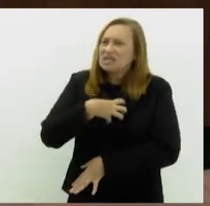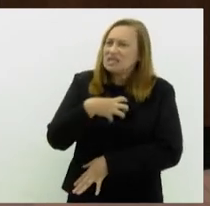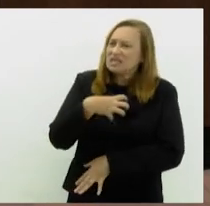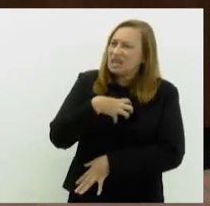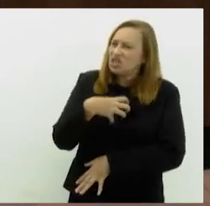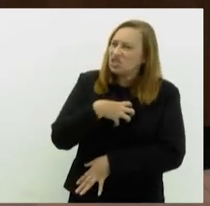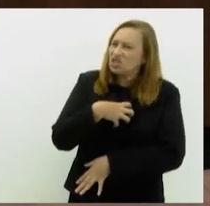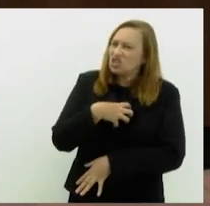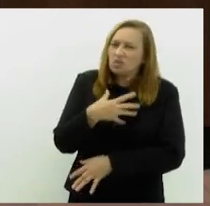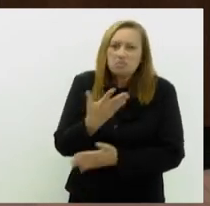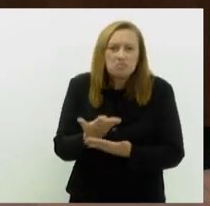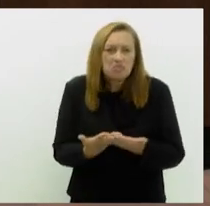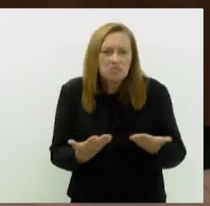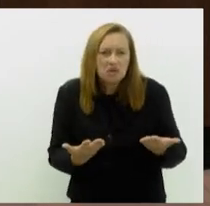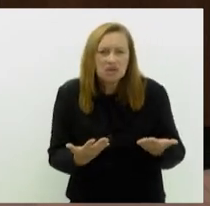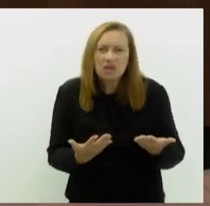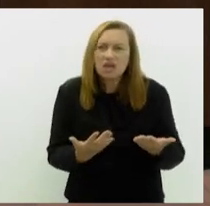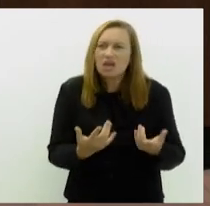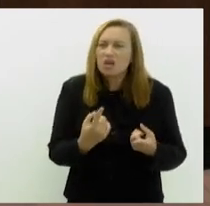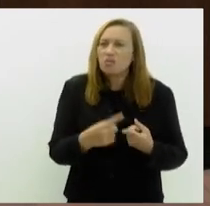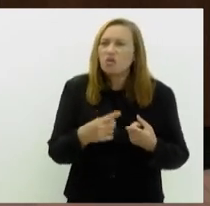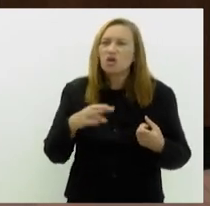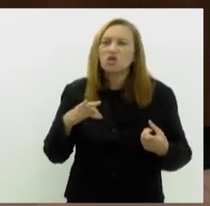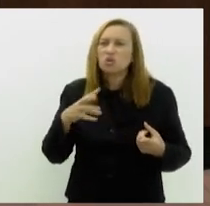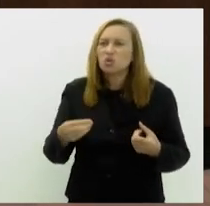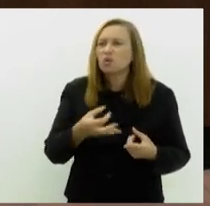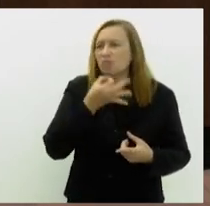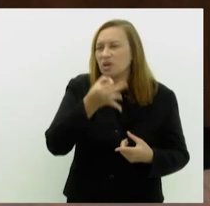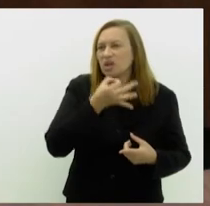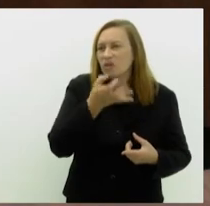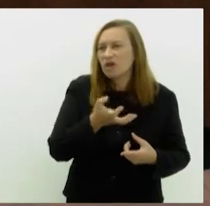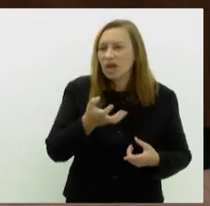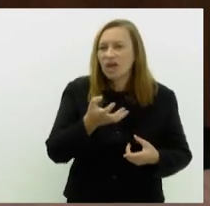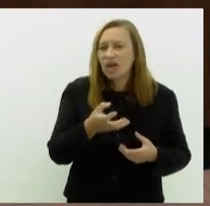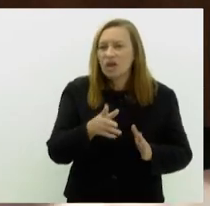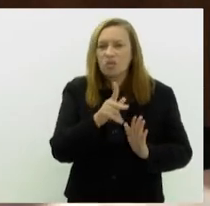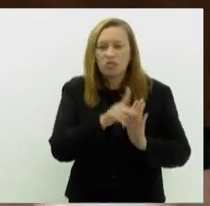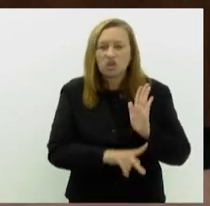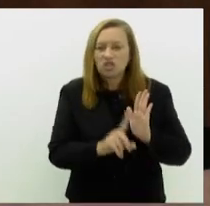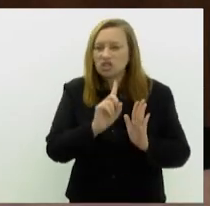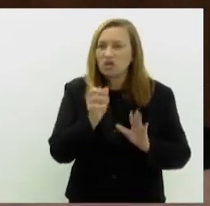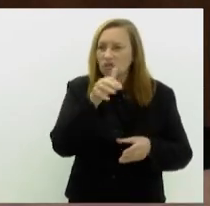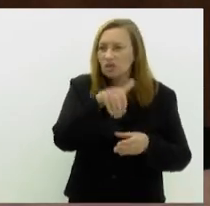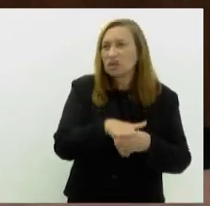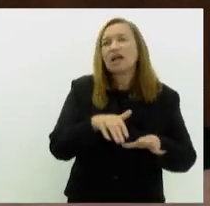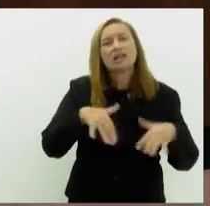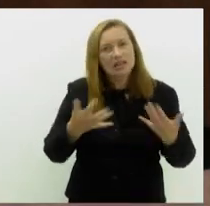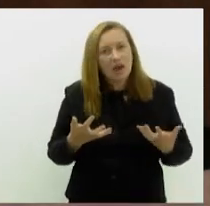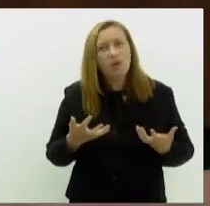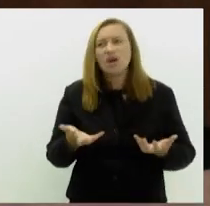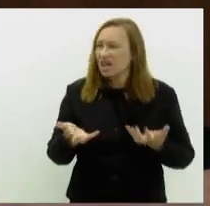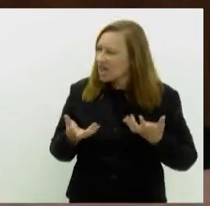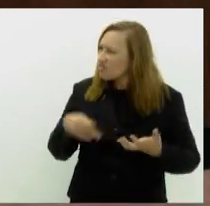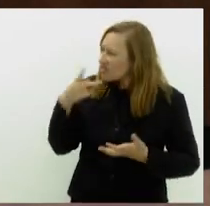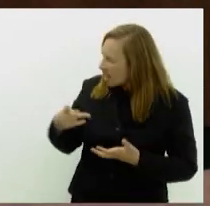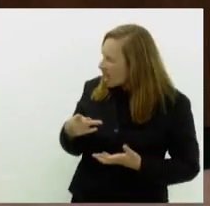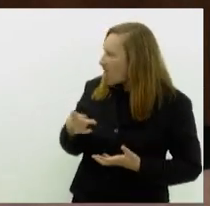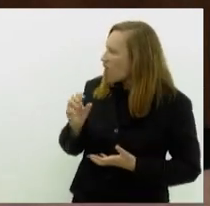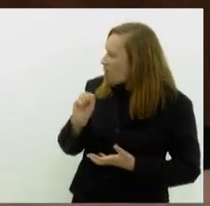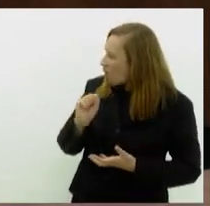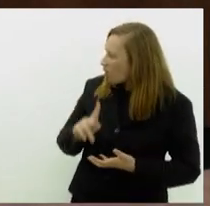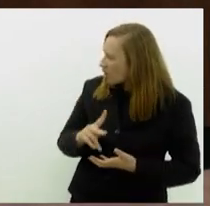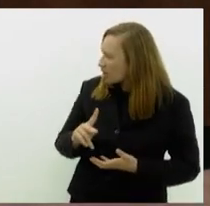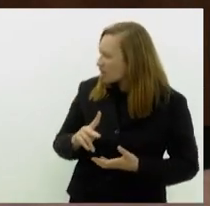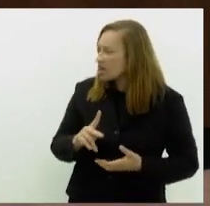sessão cair, porque todo mundo quer emitir opinião e o projeto não é votado. Então, quer falar todo mundo? Fala. Prorrogação